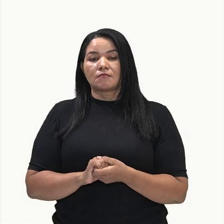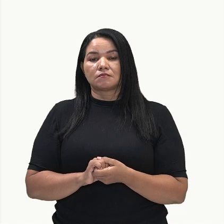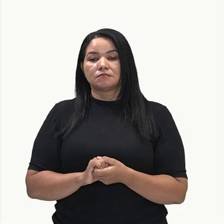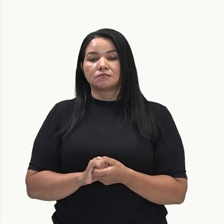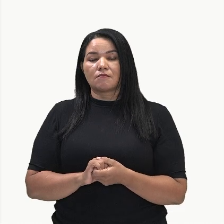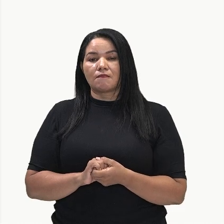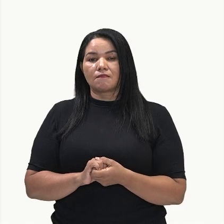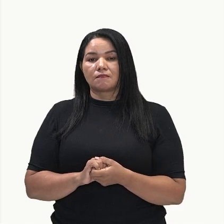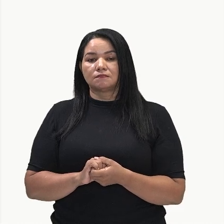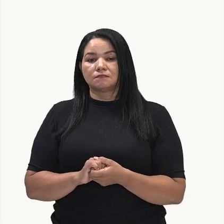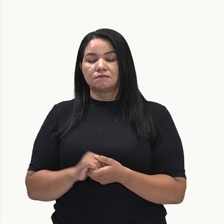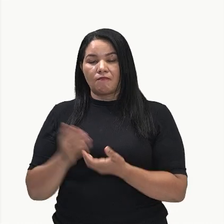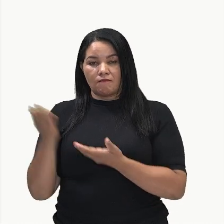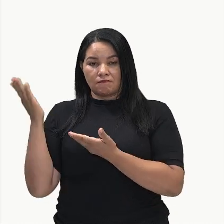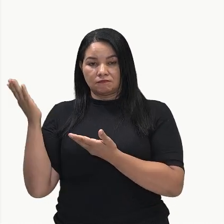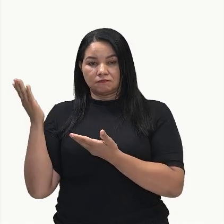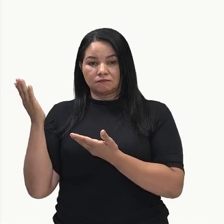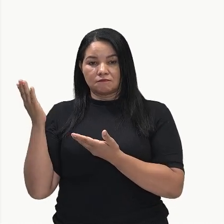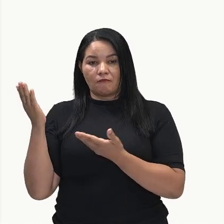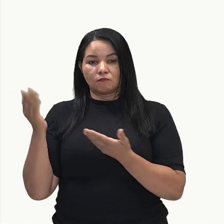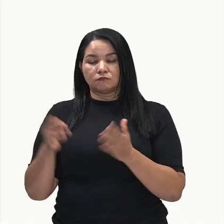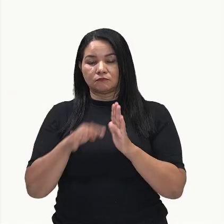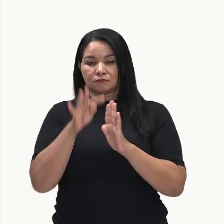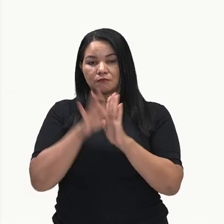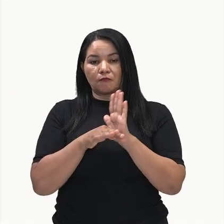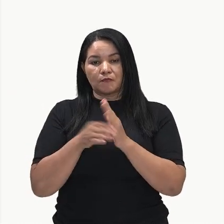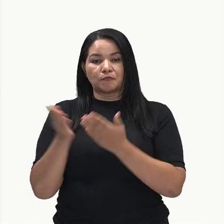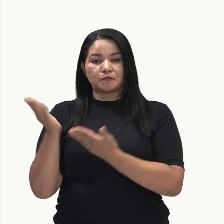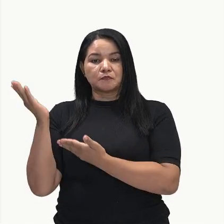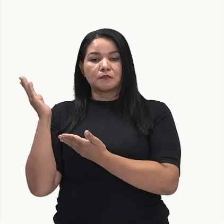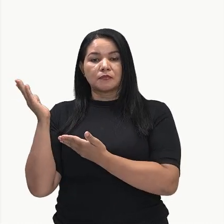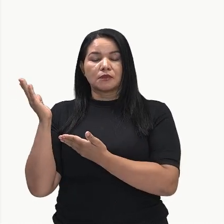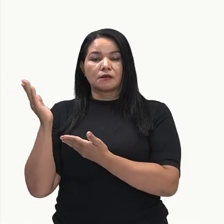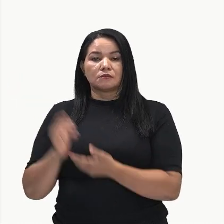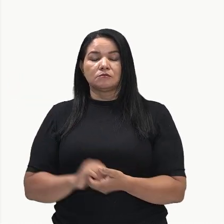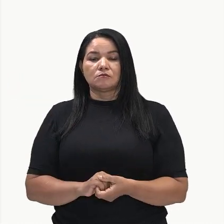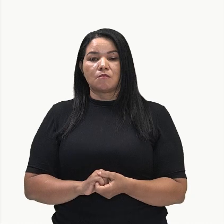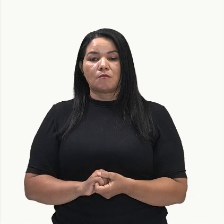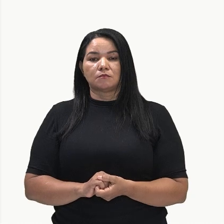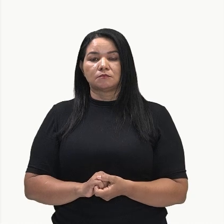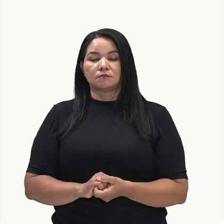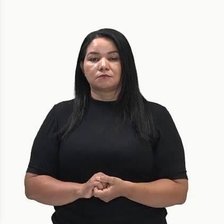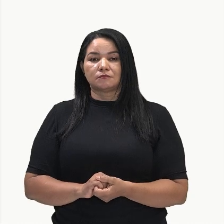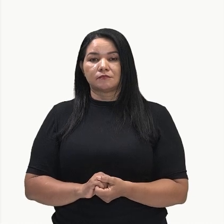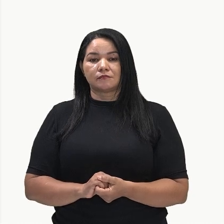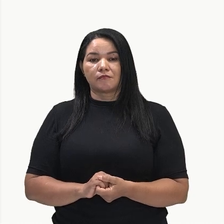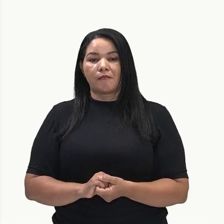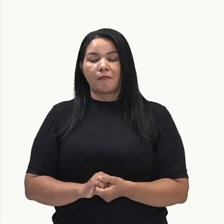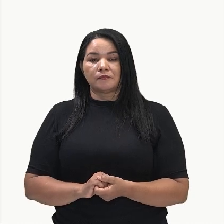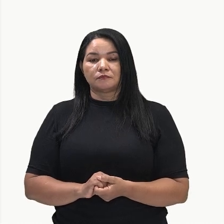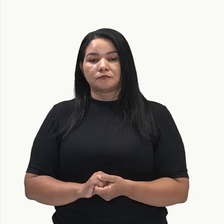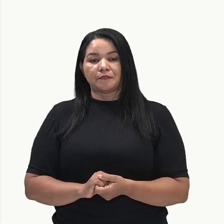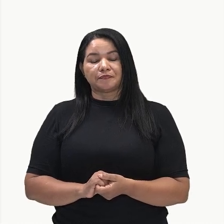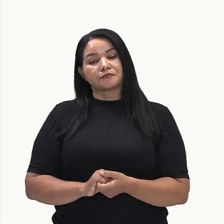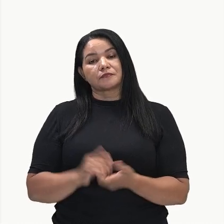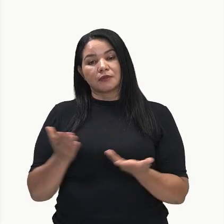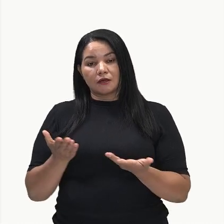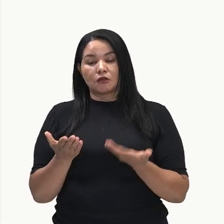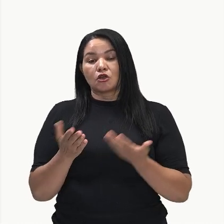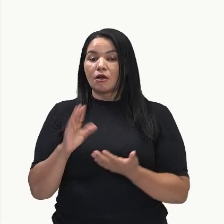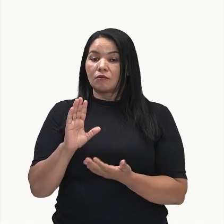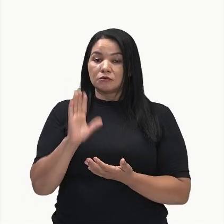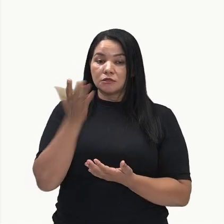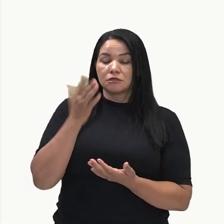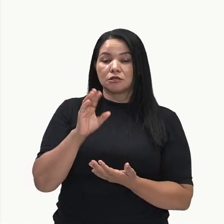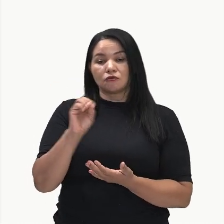ou então foi, ou será no futuro realizada. Algo que já foi, algo que está sendo, algo